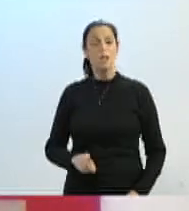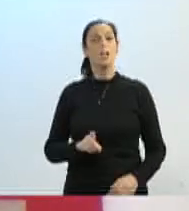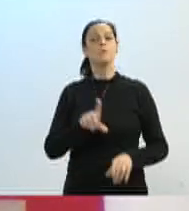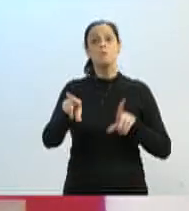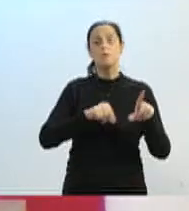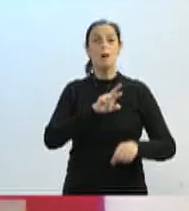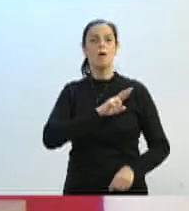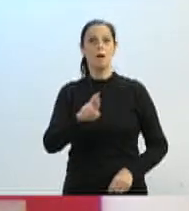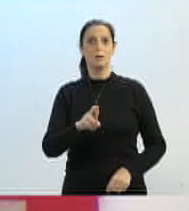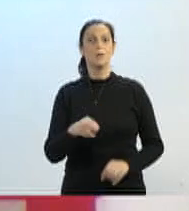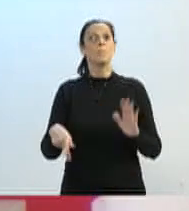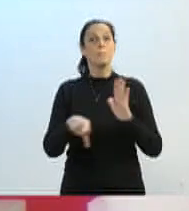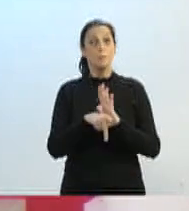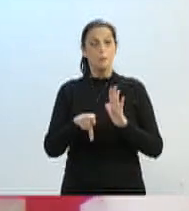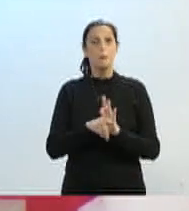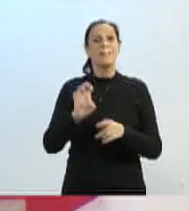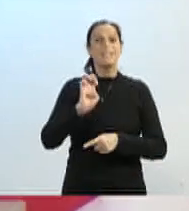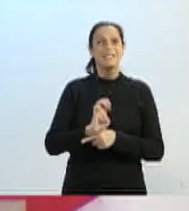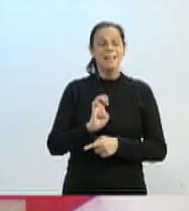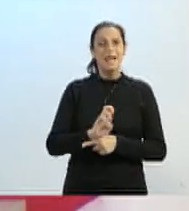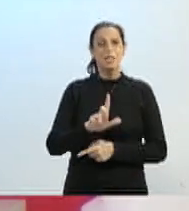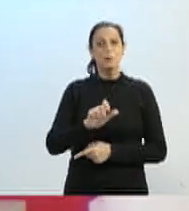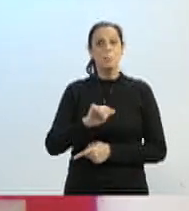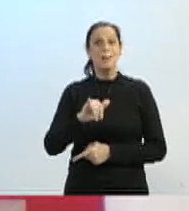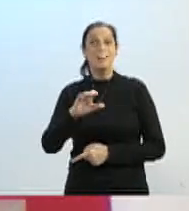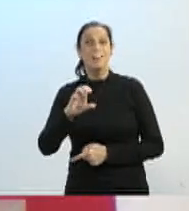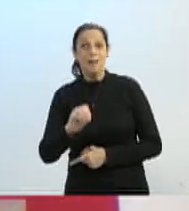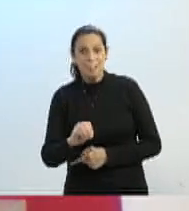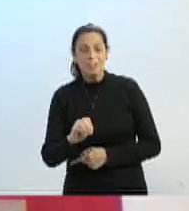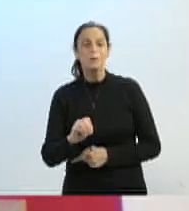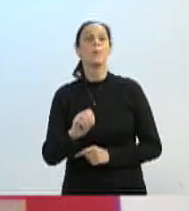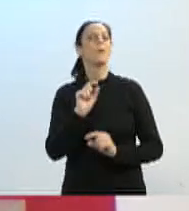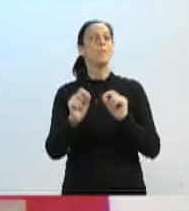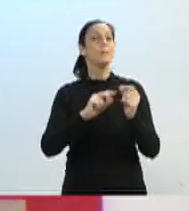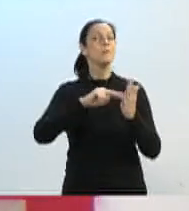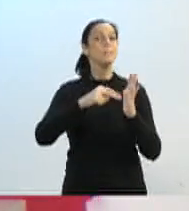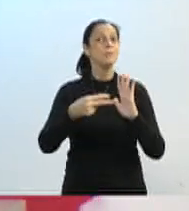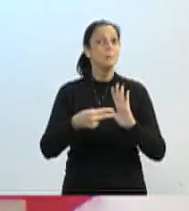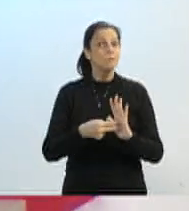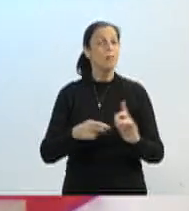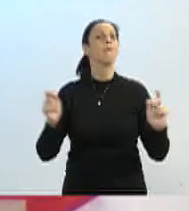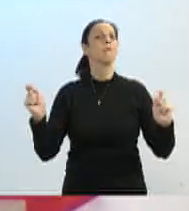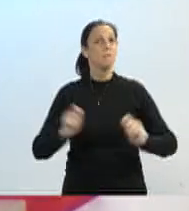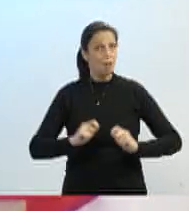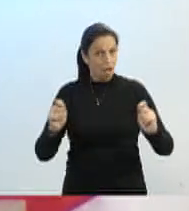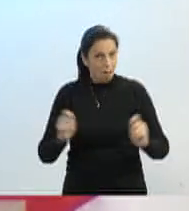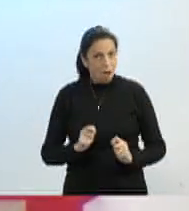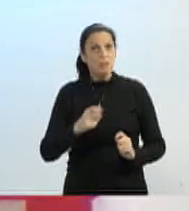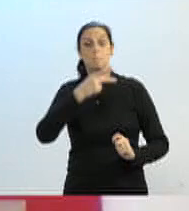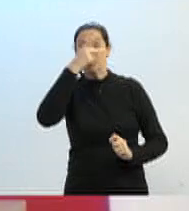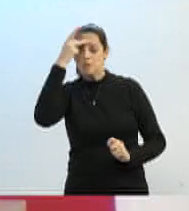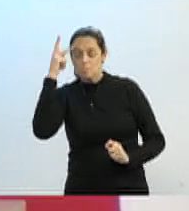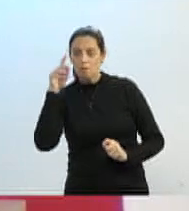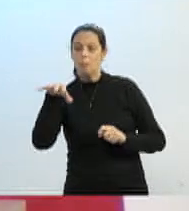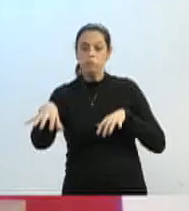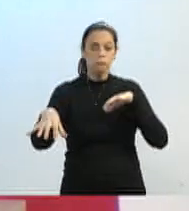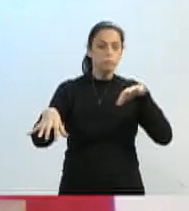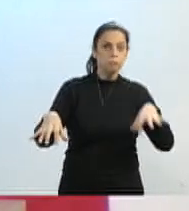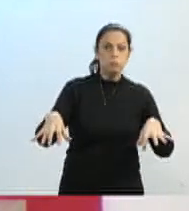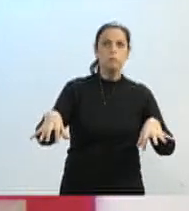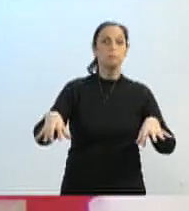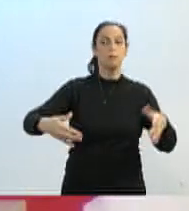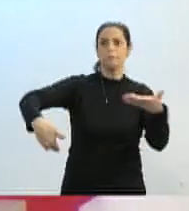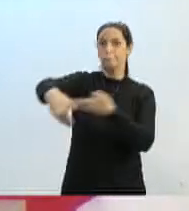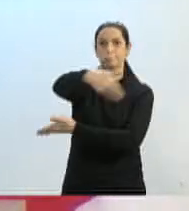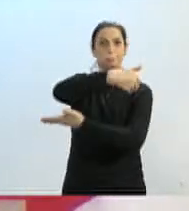Estado laico é justamente o que torna possível o diálogo entre as esferas que compõem a